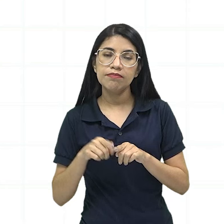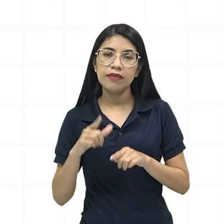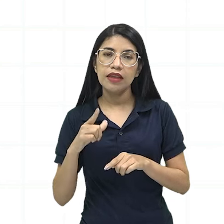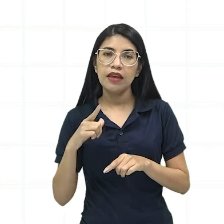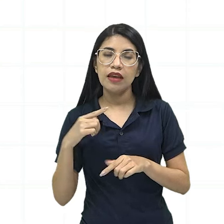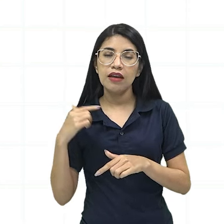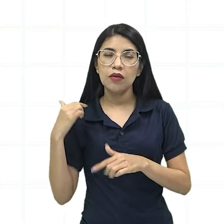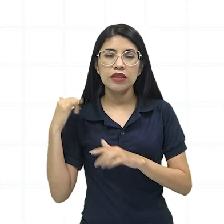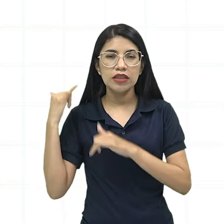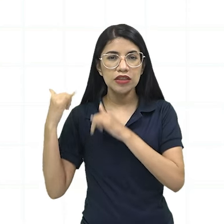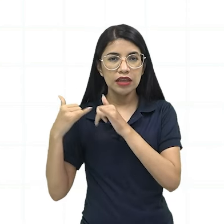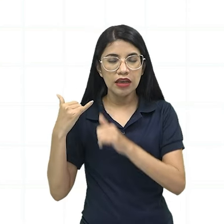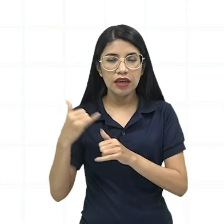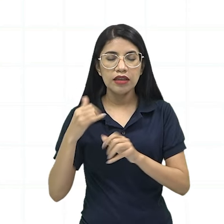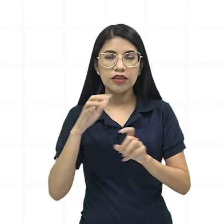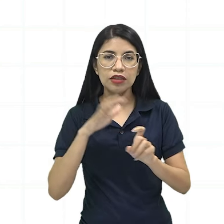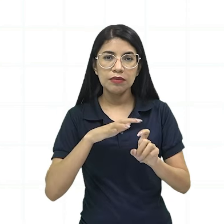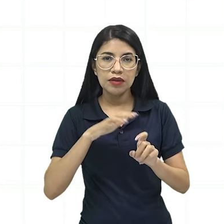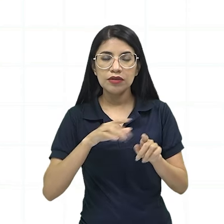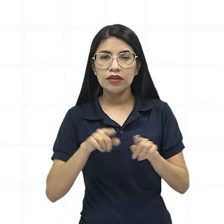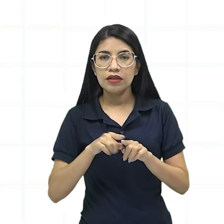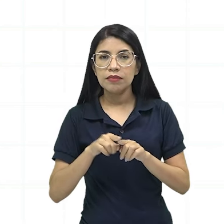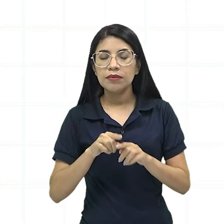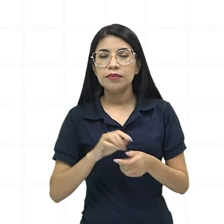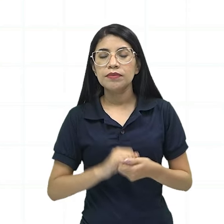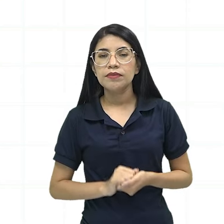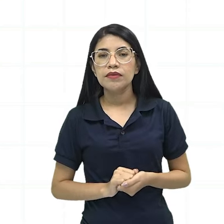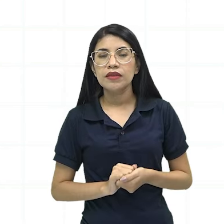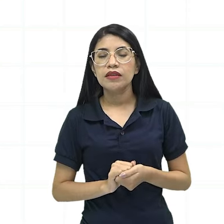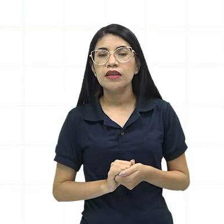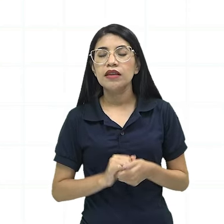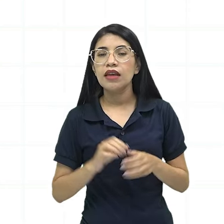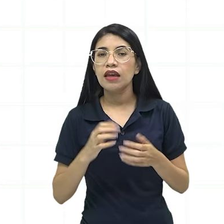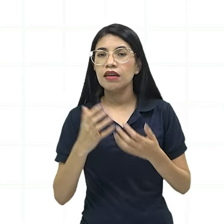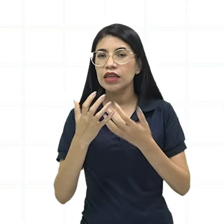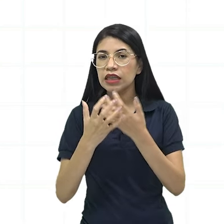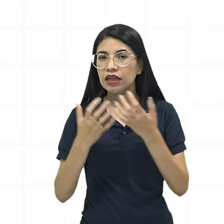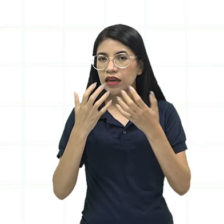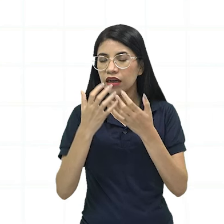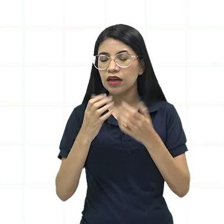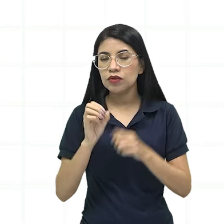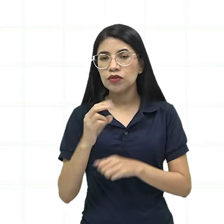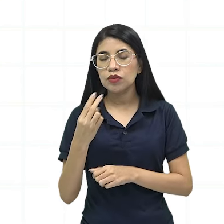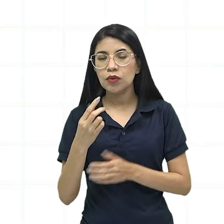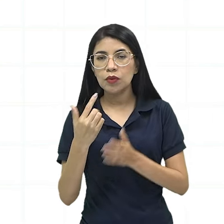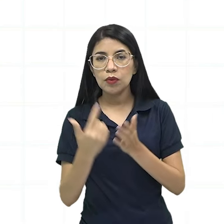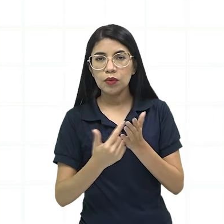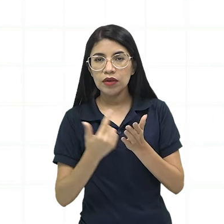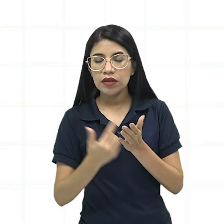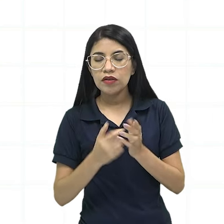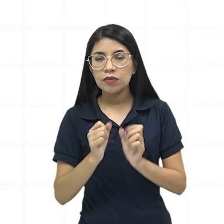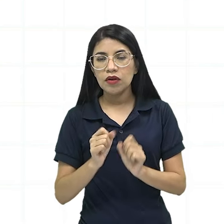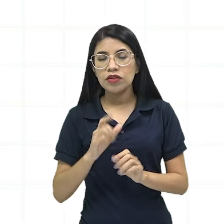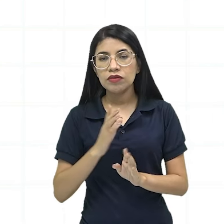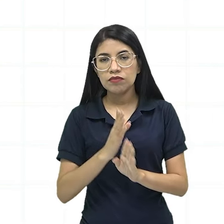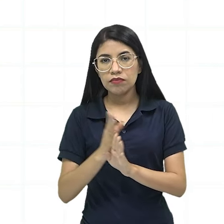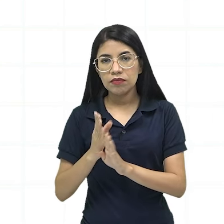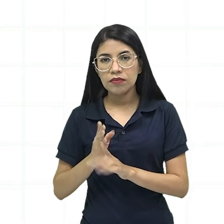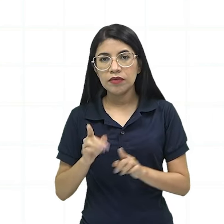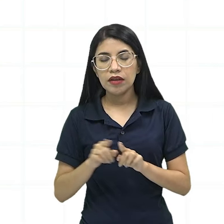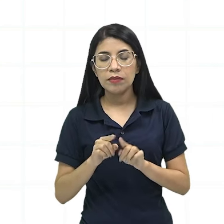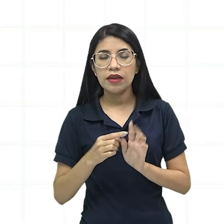E esse poema é narrado em terceira pessoa e dividido em cantos ou livros, né? Marcado aí